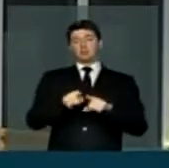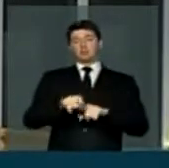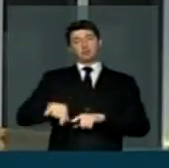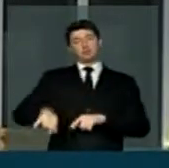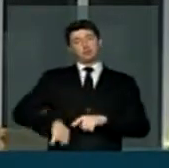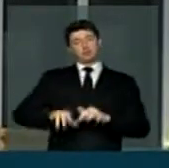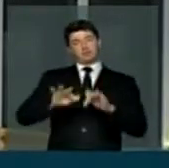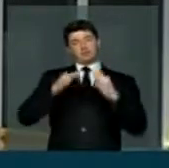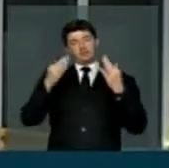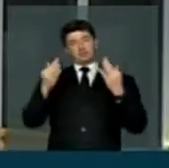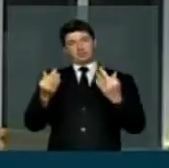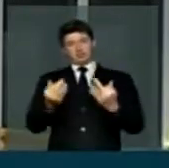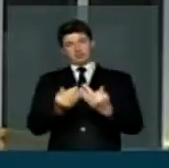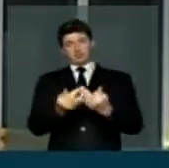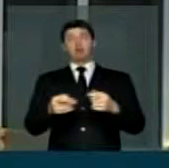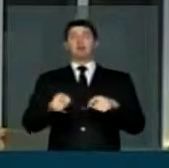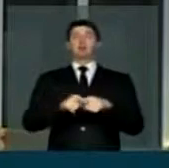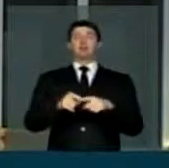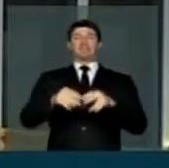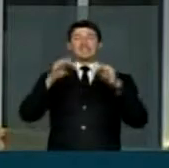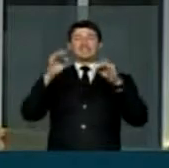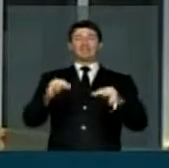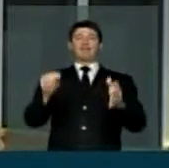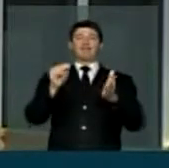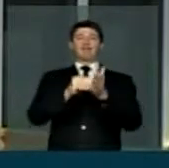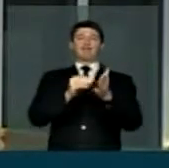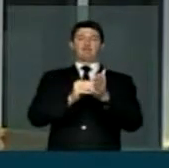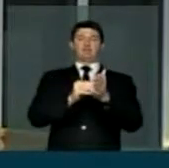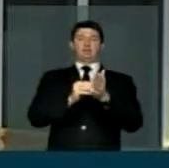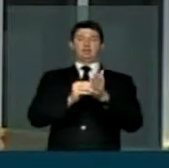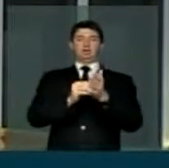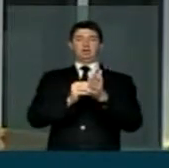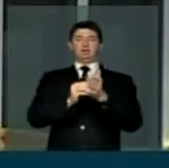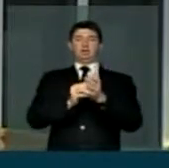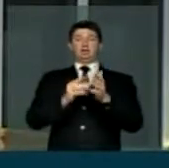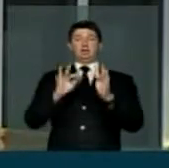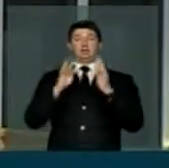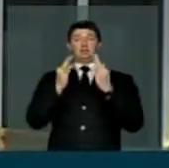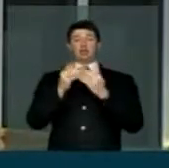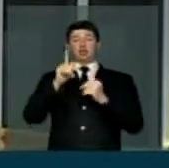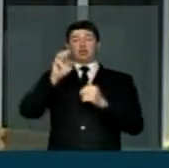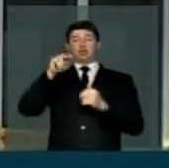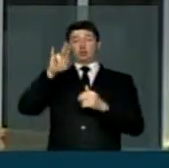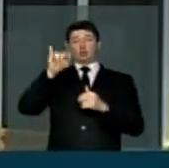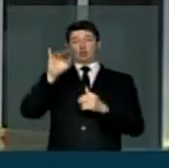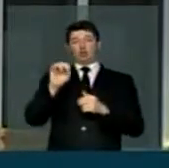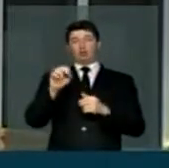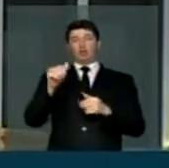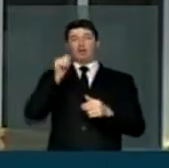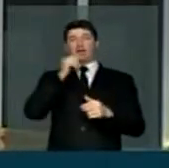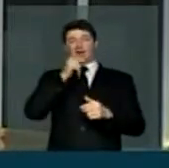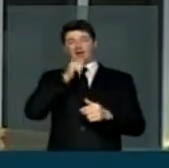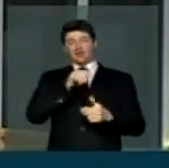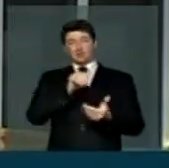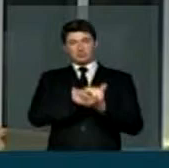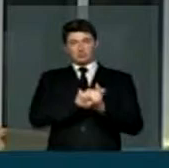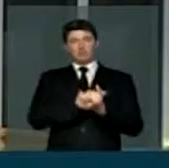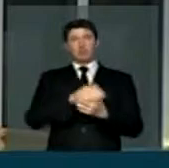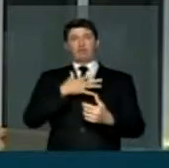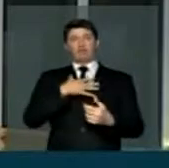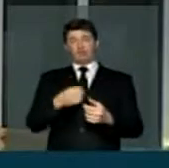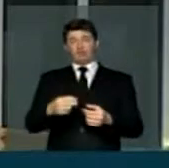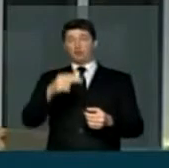família e as incertezas da família do Genuíno, tanto da filha, da esposa e dos seus